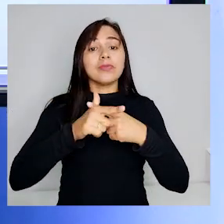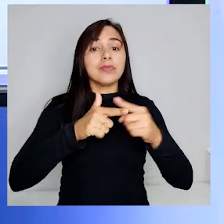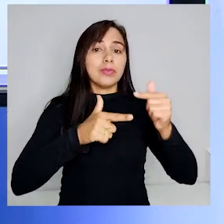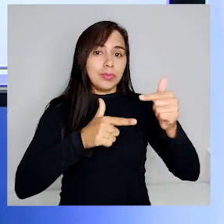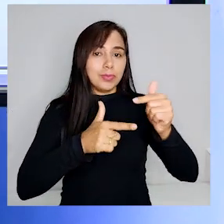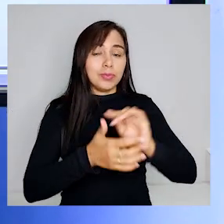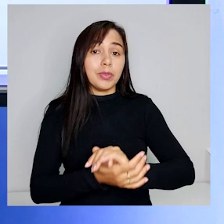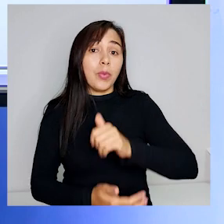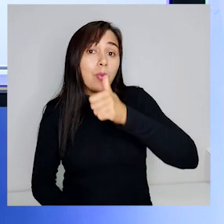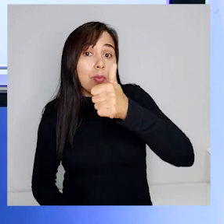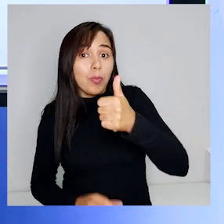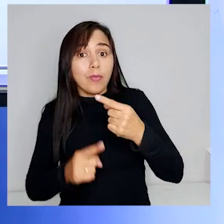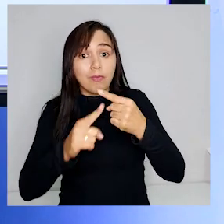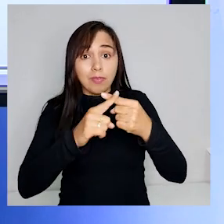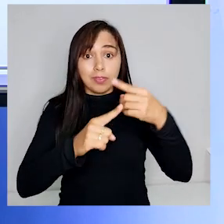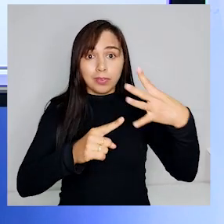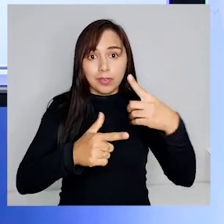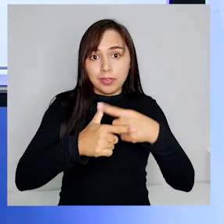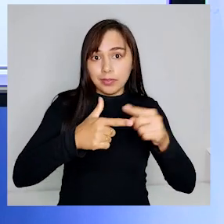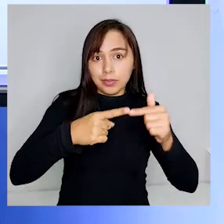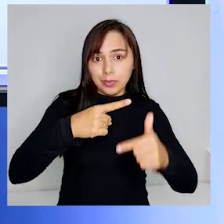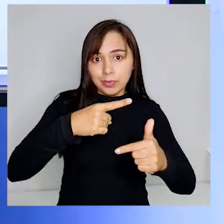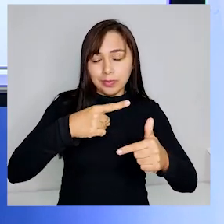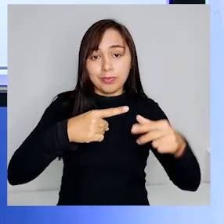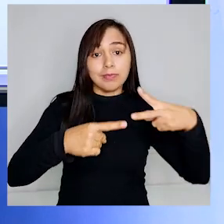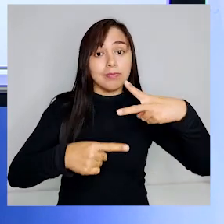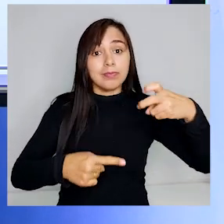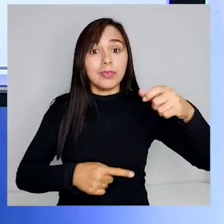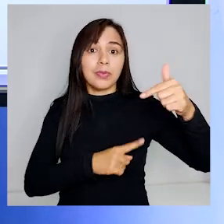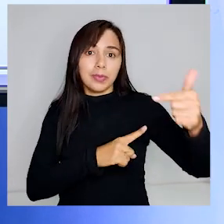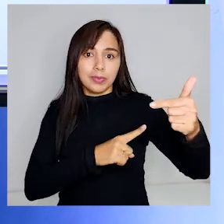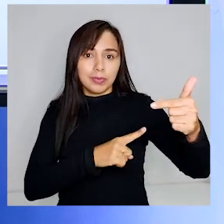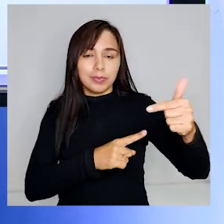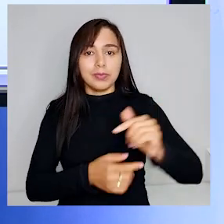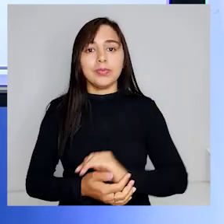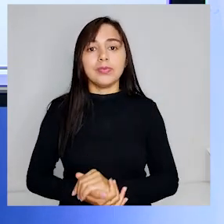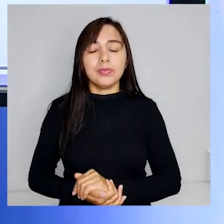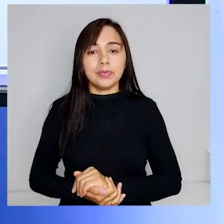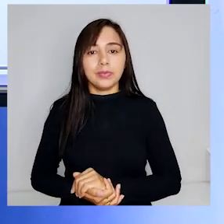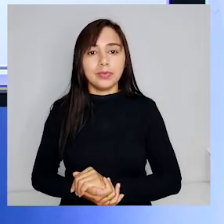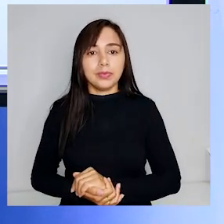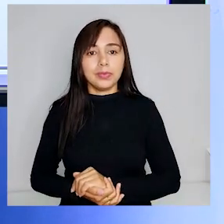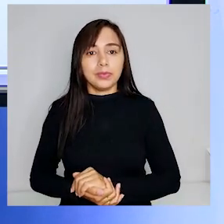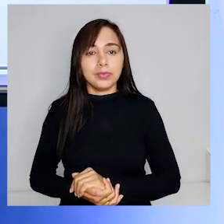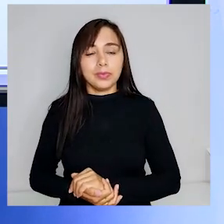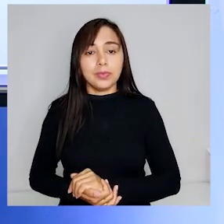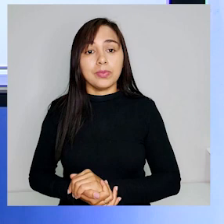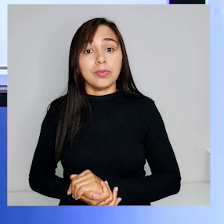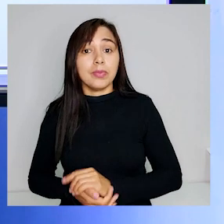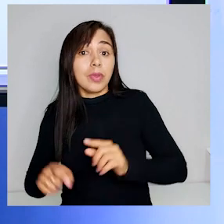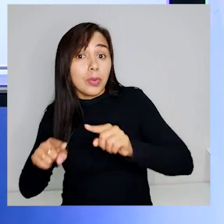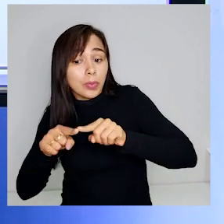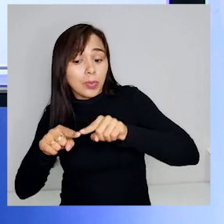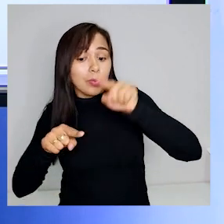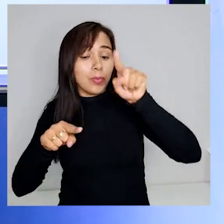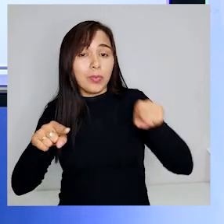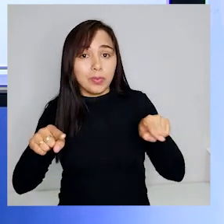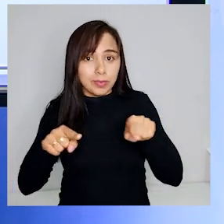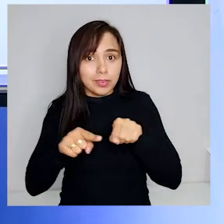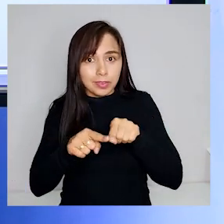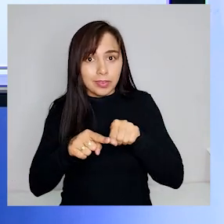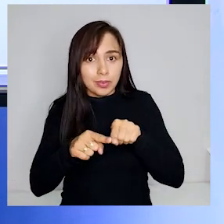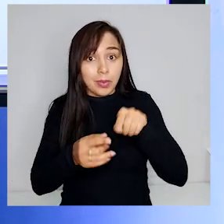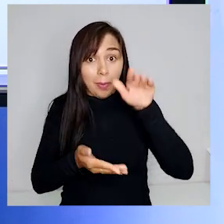de 2 unidades de área quadrada, né? E aqui, esse triângulo menor, ele vai